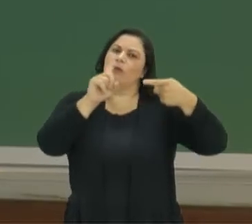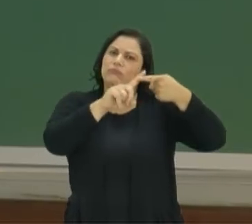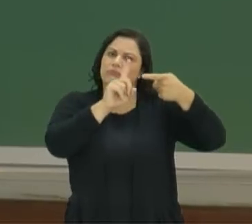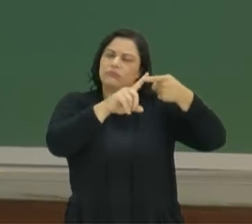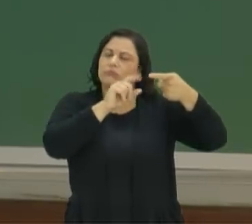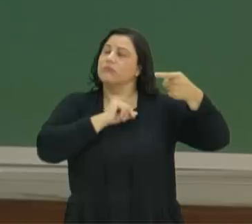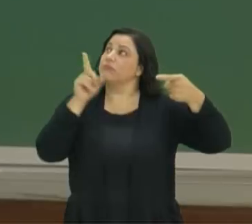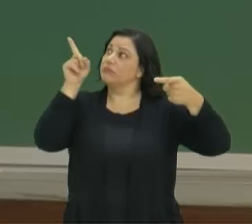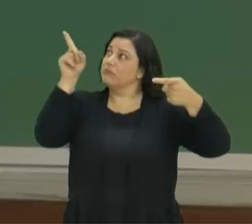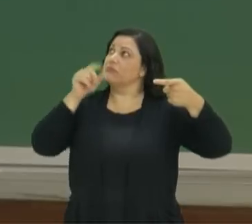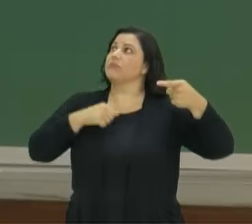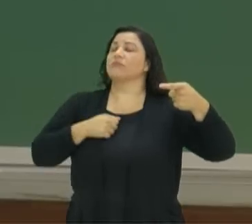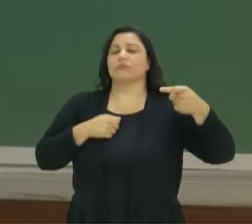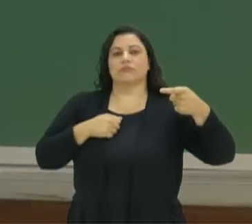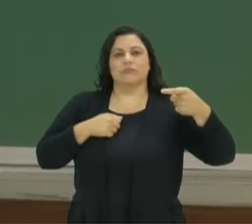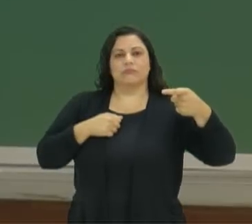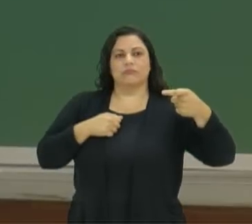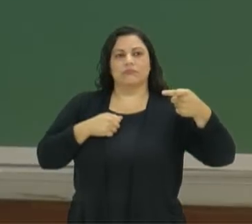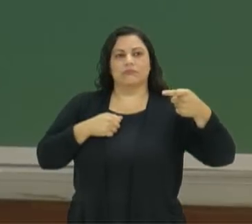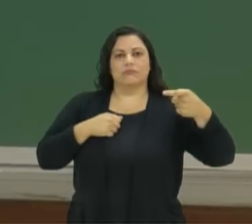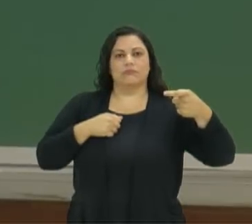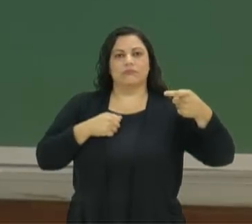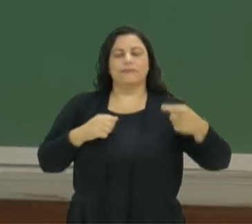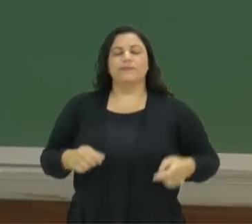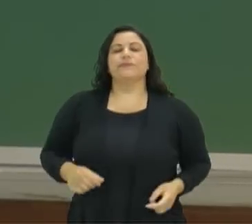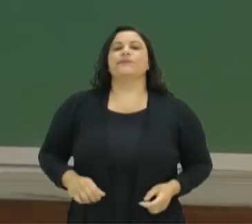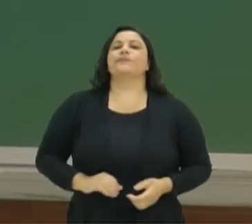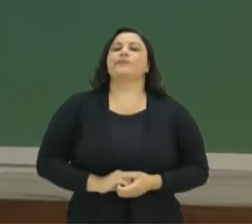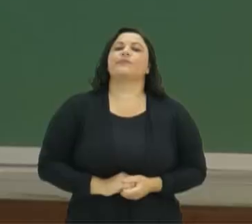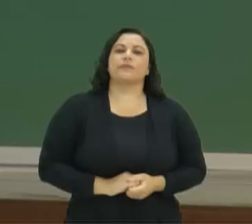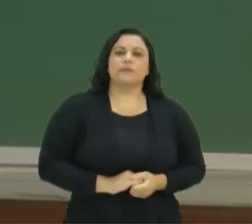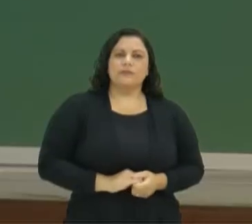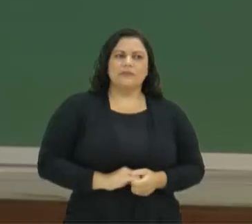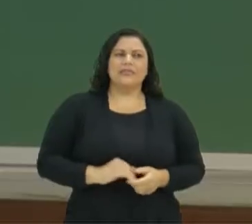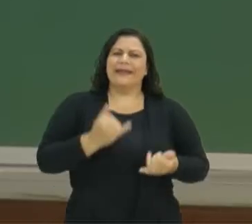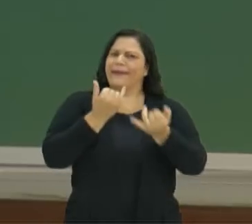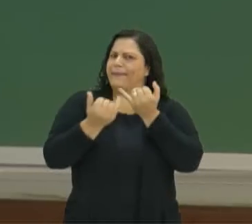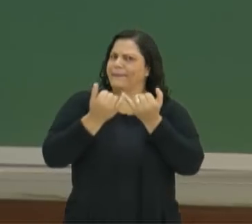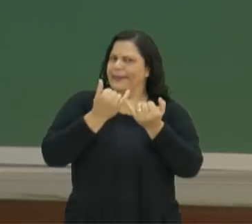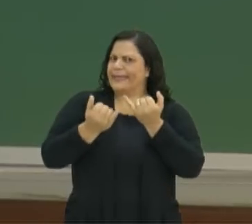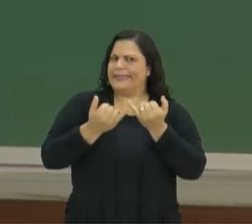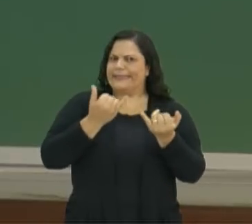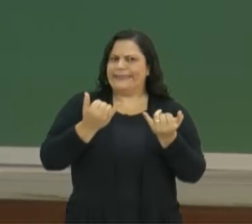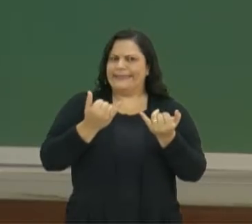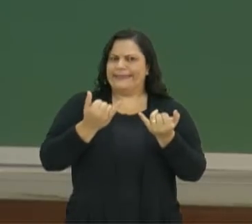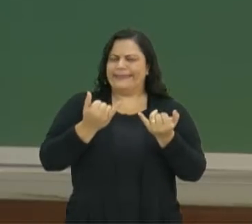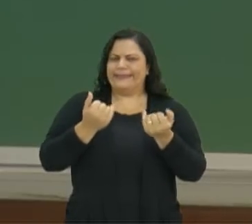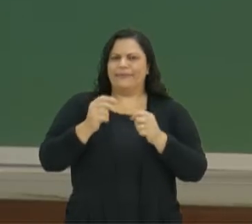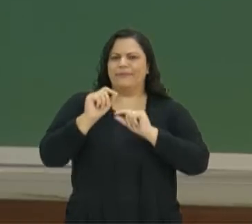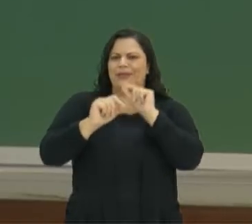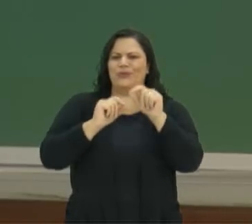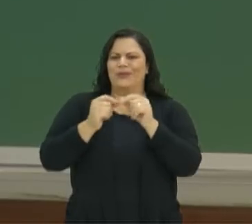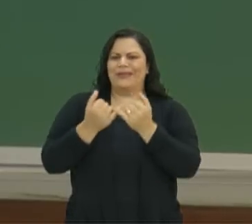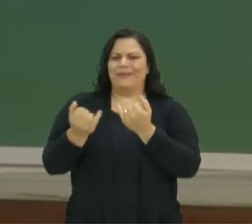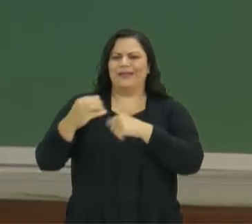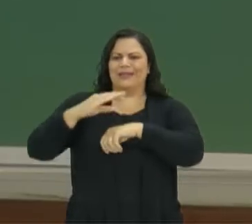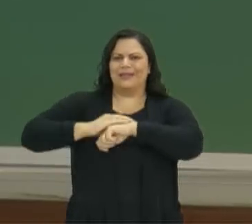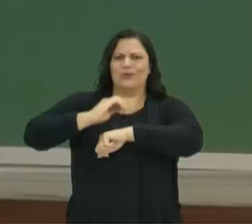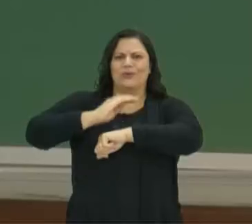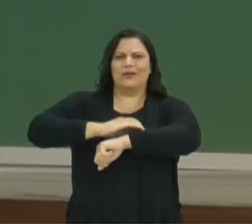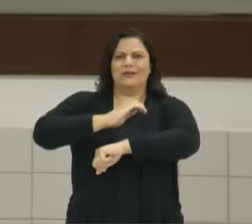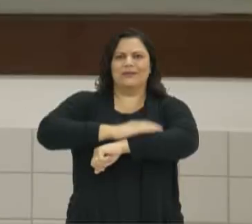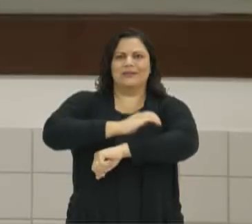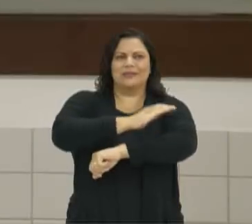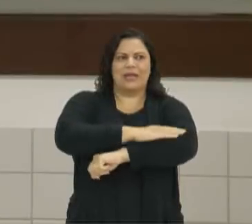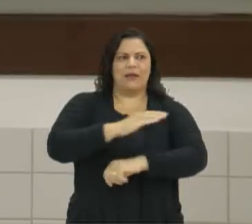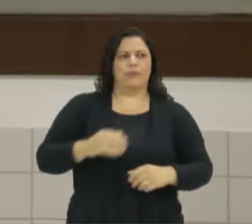de peito. É aquele nado em que o nadador parece meio que um sapinho na água, né? Ele